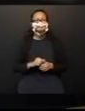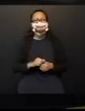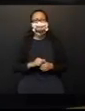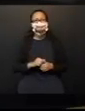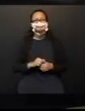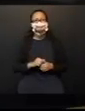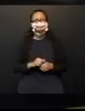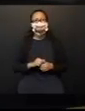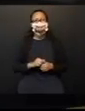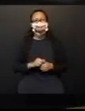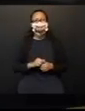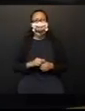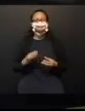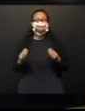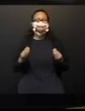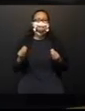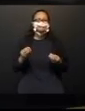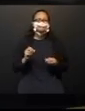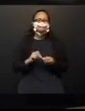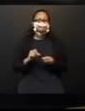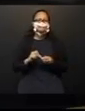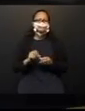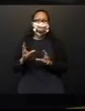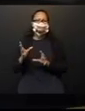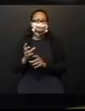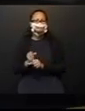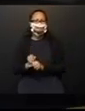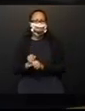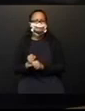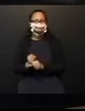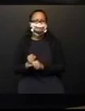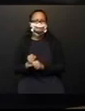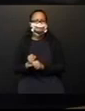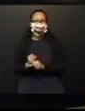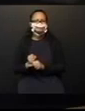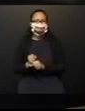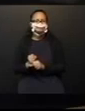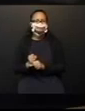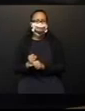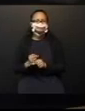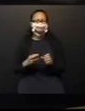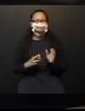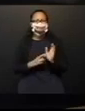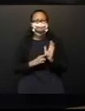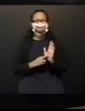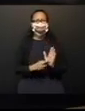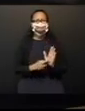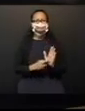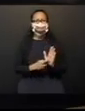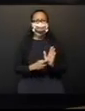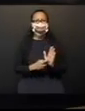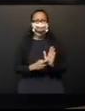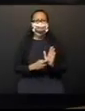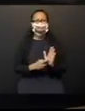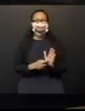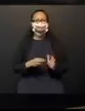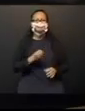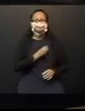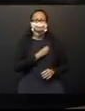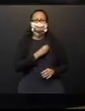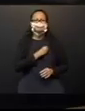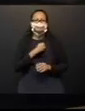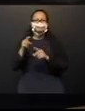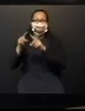Procedimentos para a realização da adição. O procedimento, ele nos representa o número com a placa, com